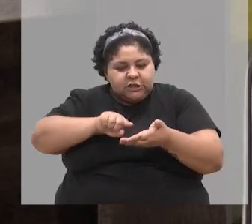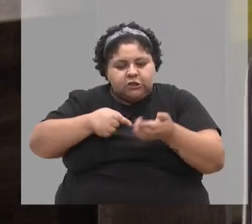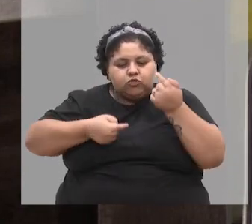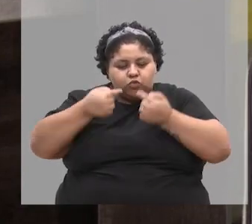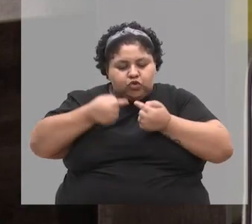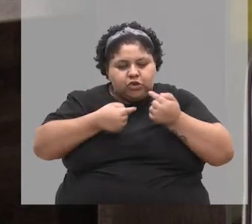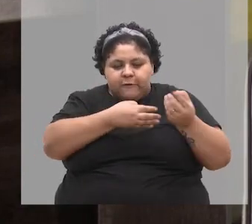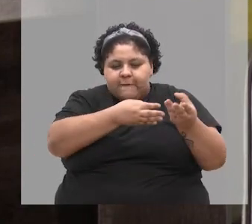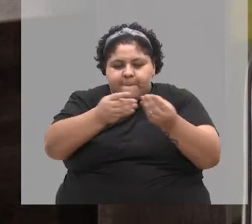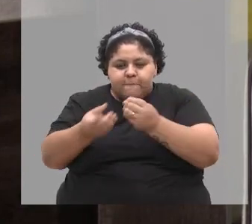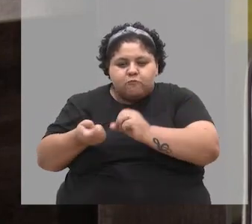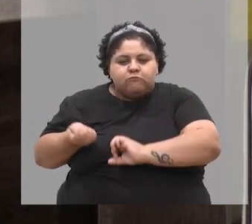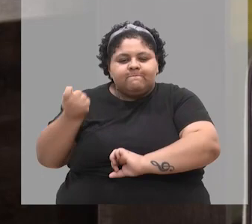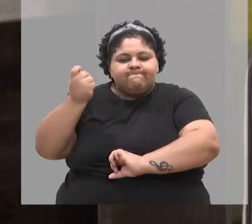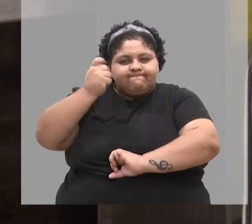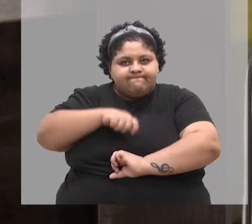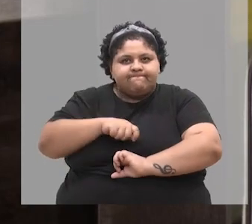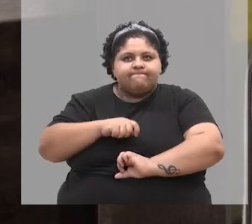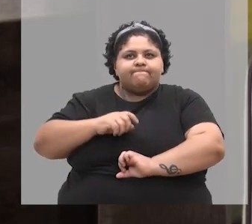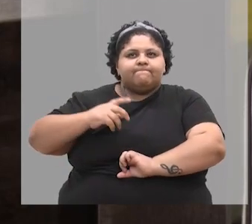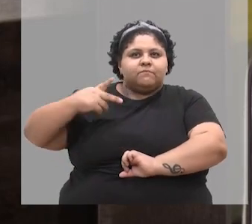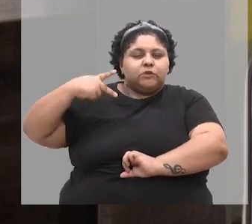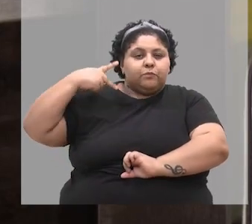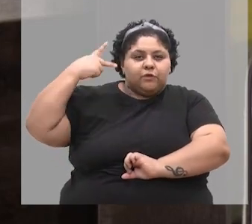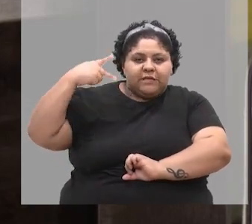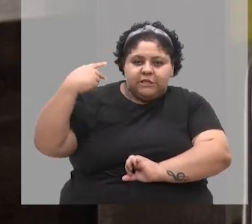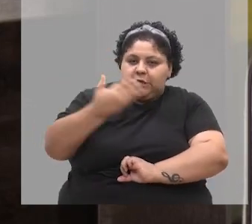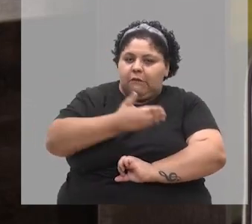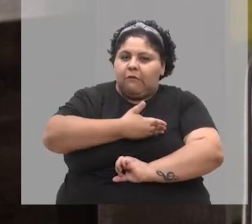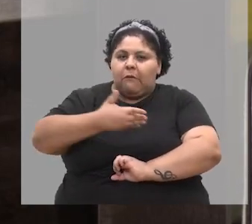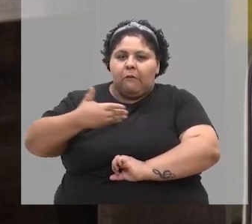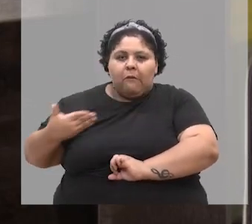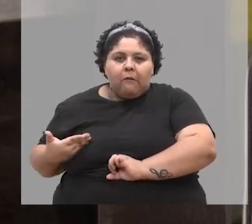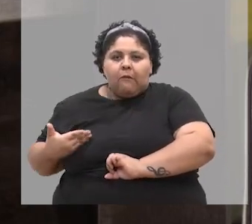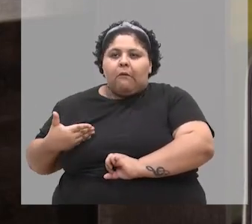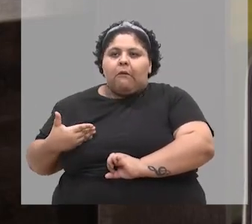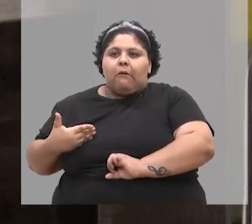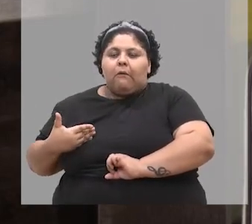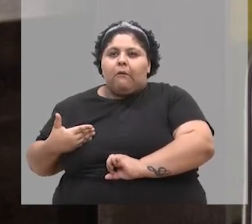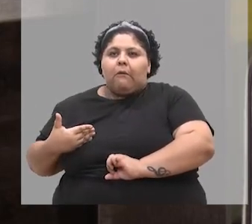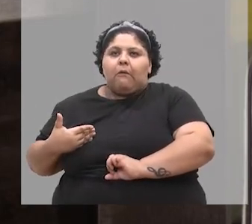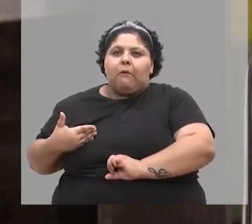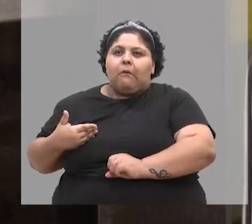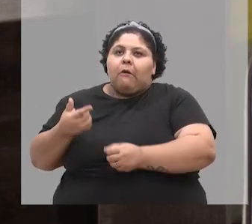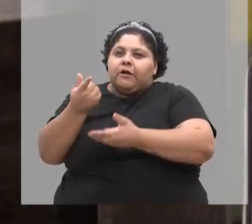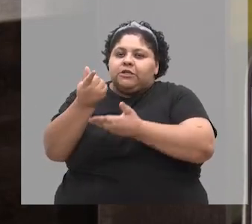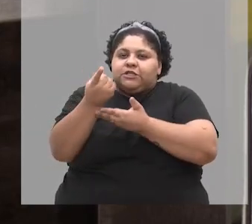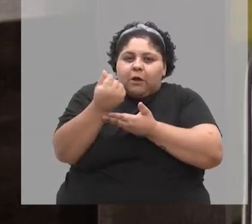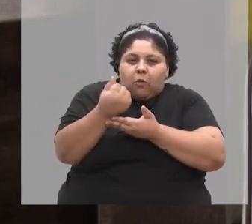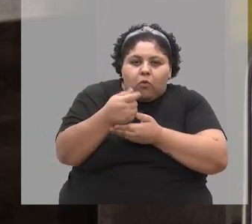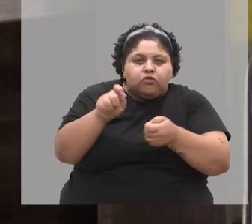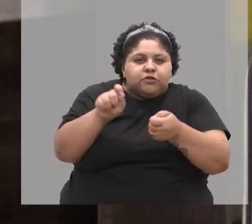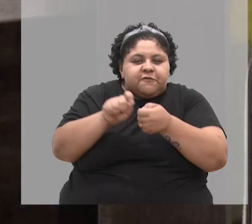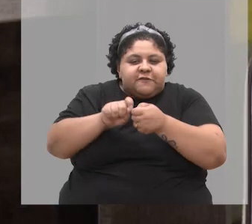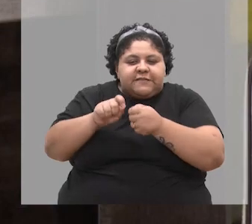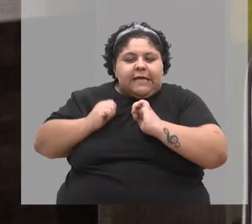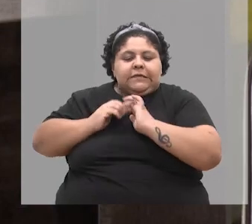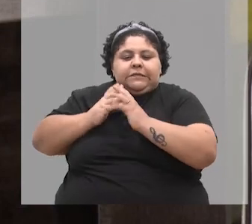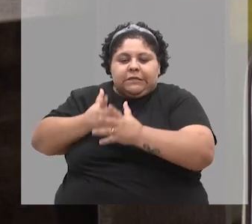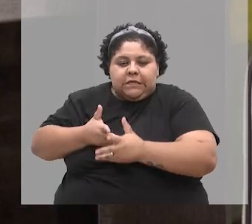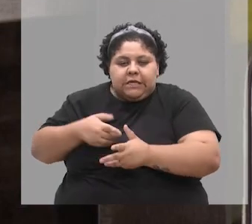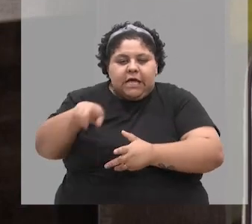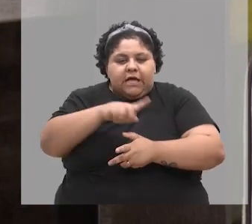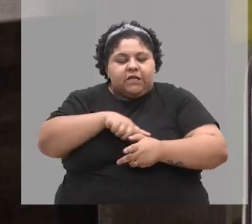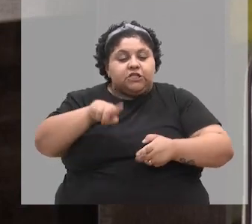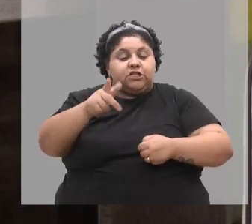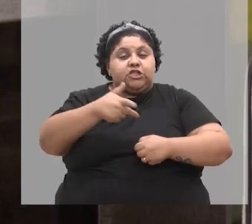acabava discutindo muito a necessidade, né, de políticas públicas, de recursos para que se executasse algumas ações.